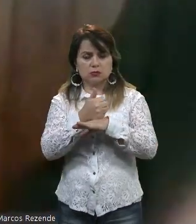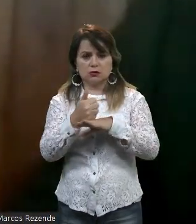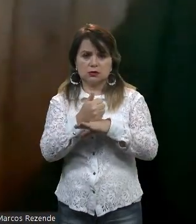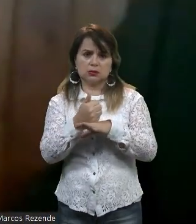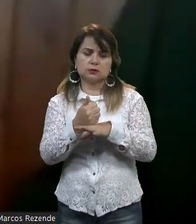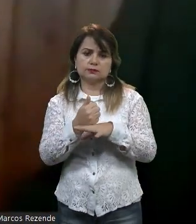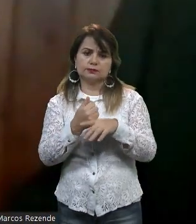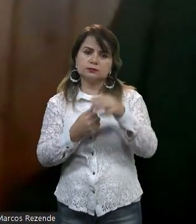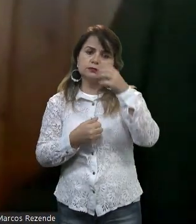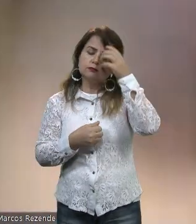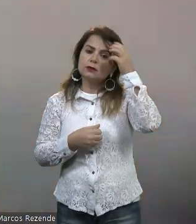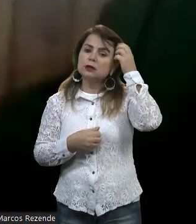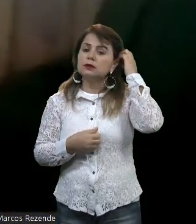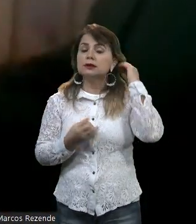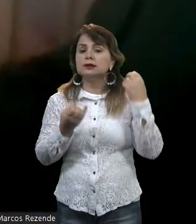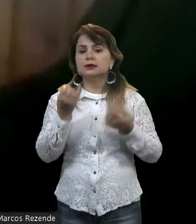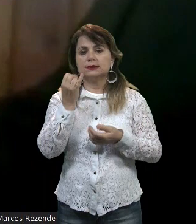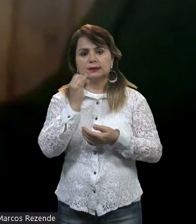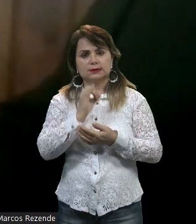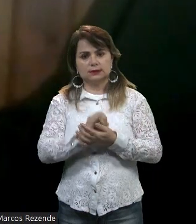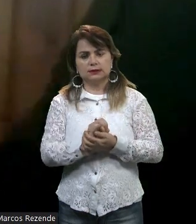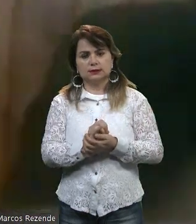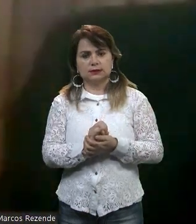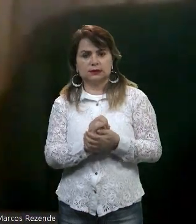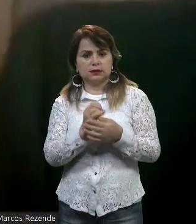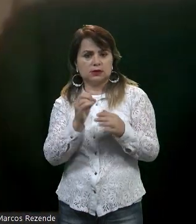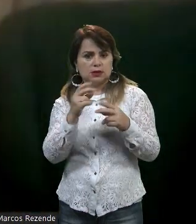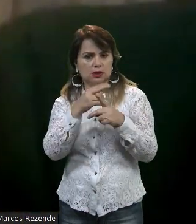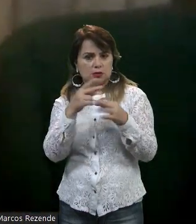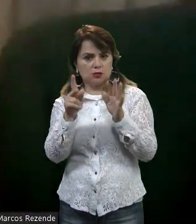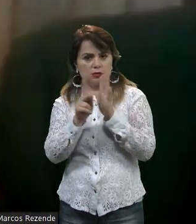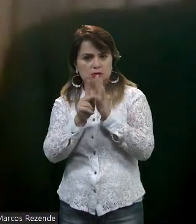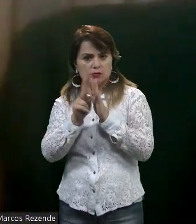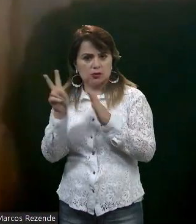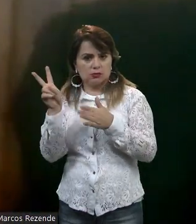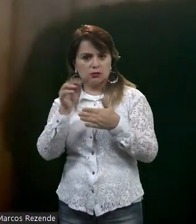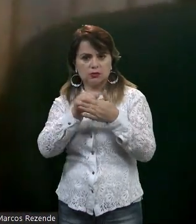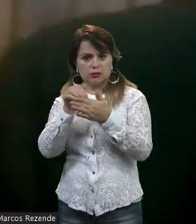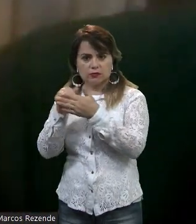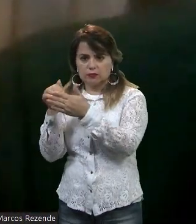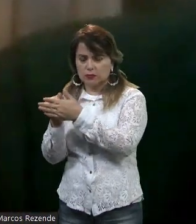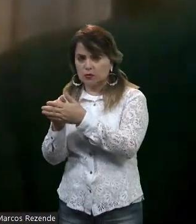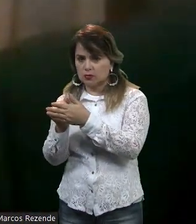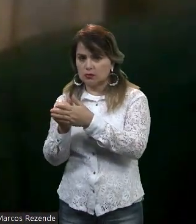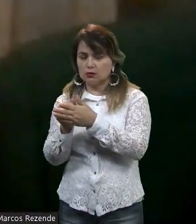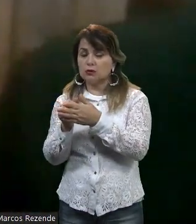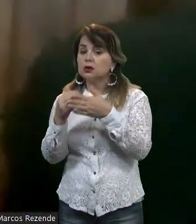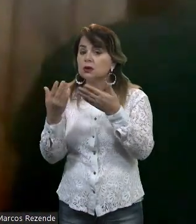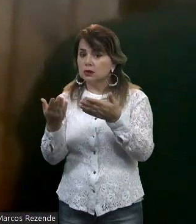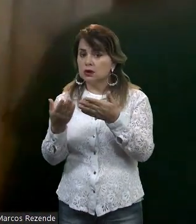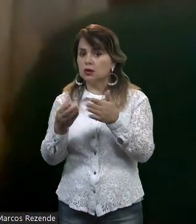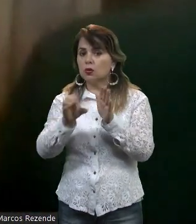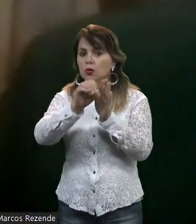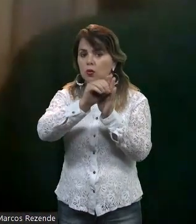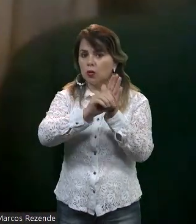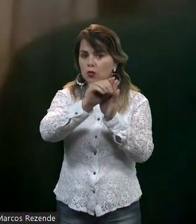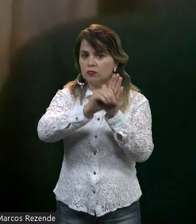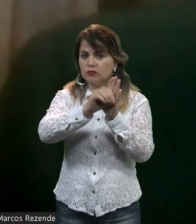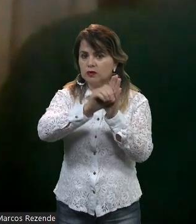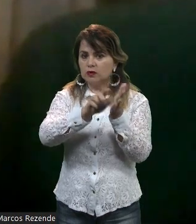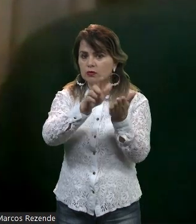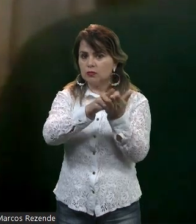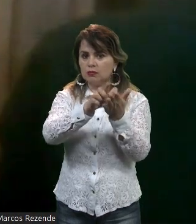incorrendo em improbidade eleitoral. E eu vou pedir para distribuir o ofício do promotor